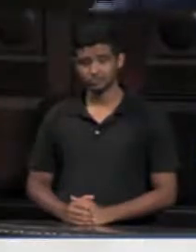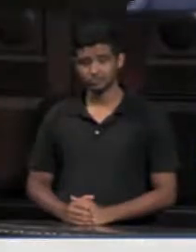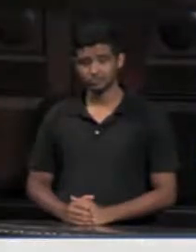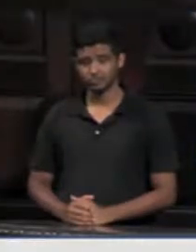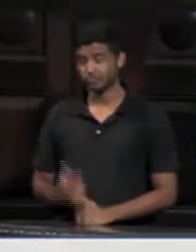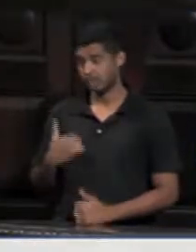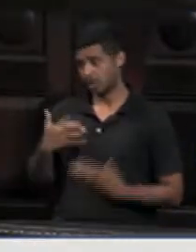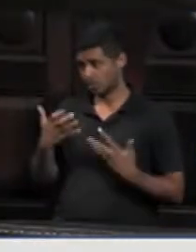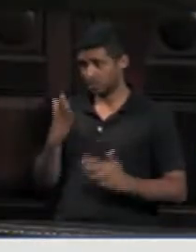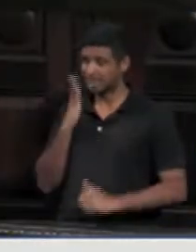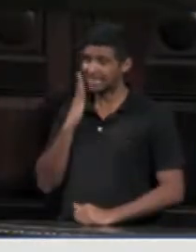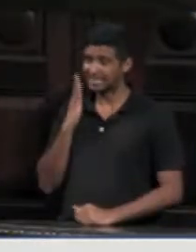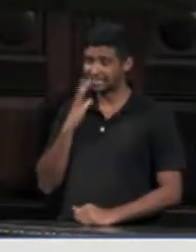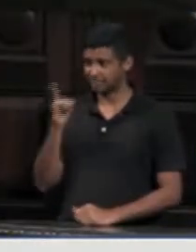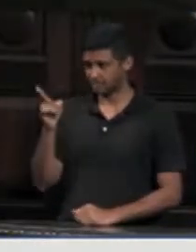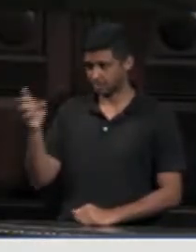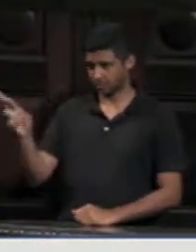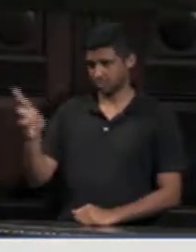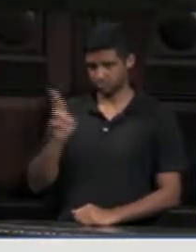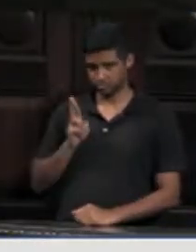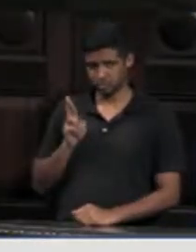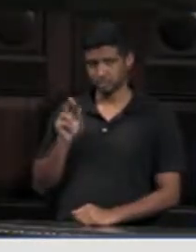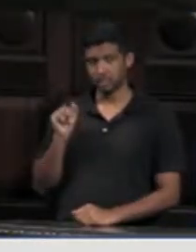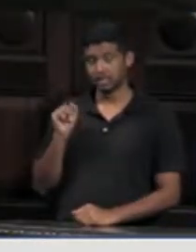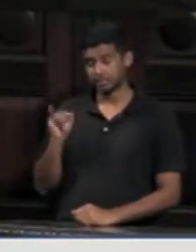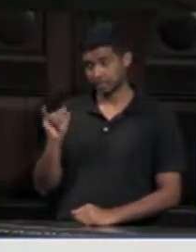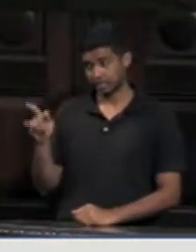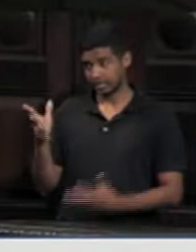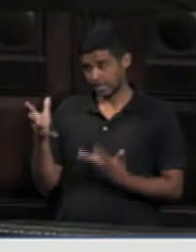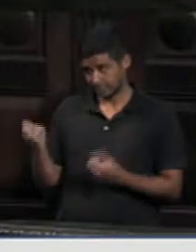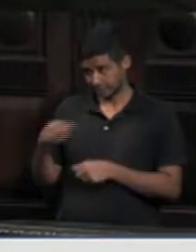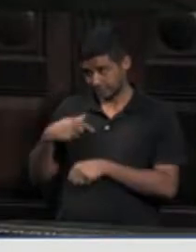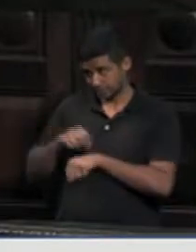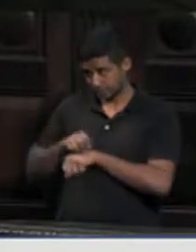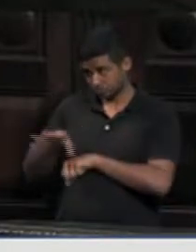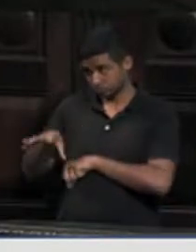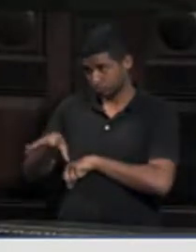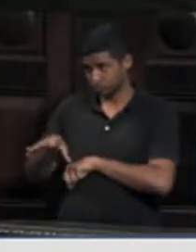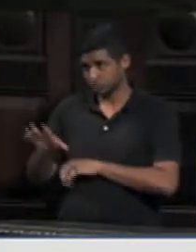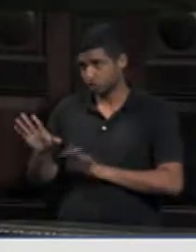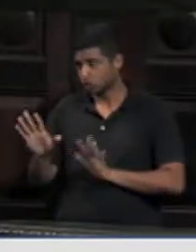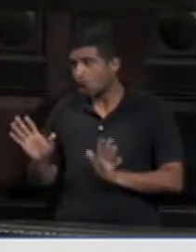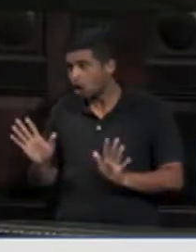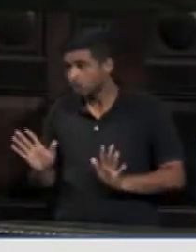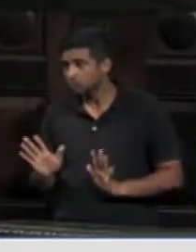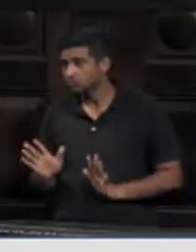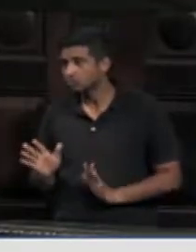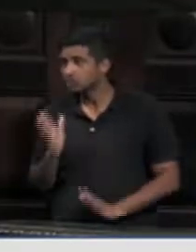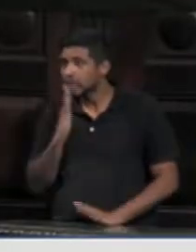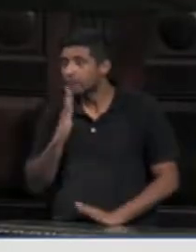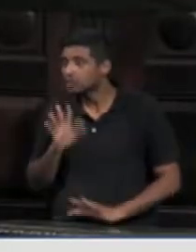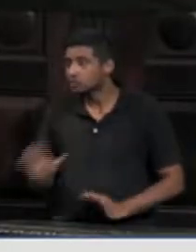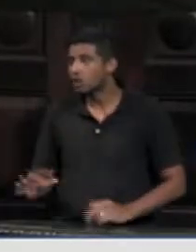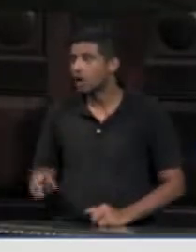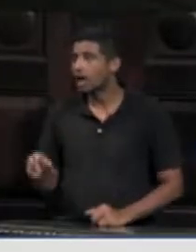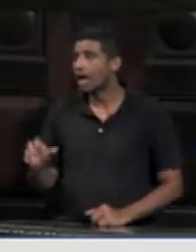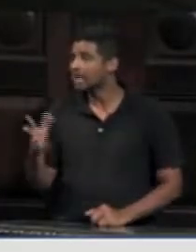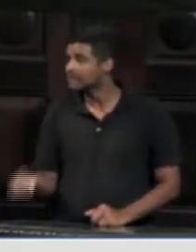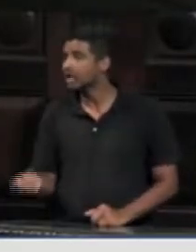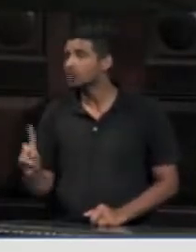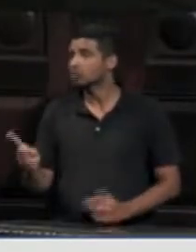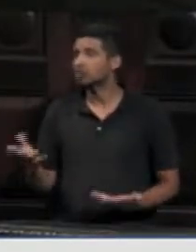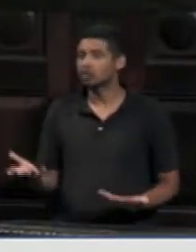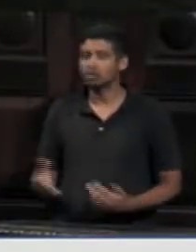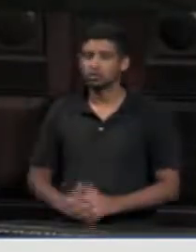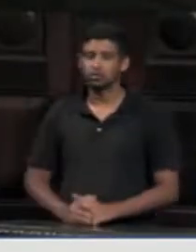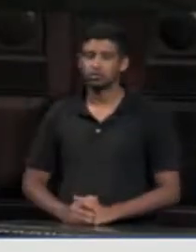queria saber do relator se ele vai acatar ou não. É só essa pergunta. Senhor relator. Eu estou fazendo